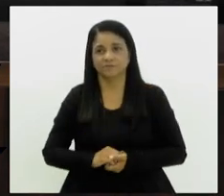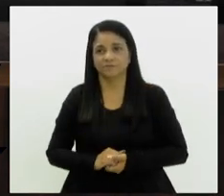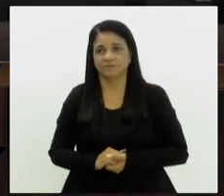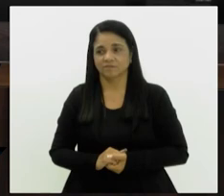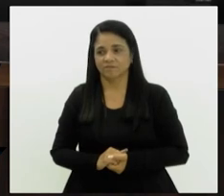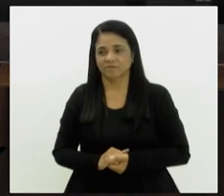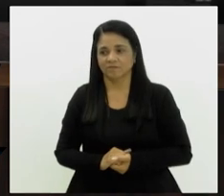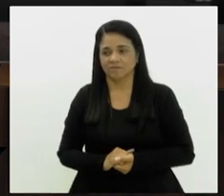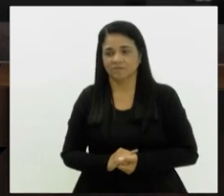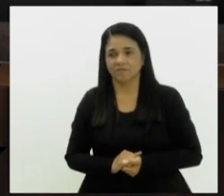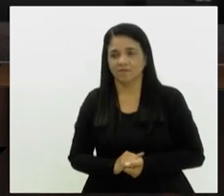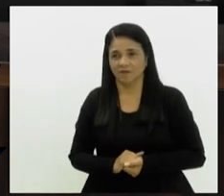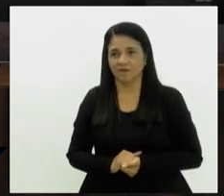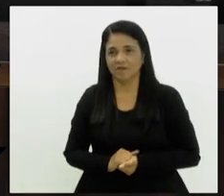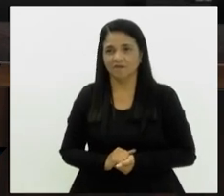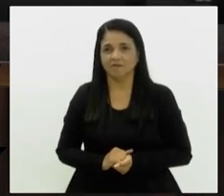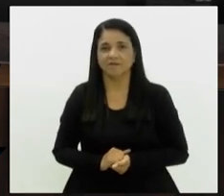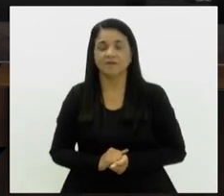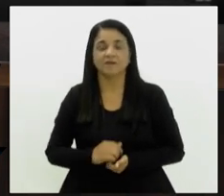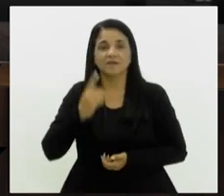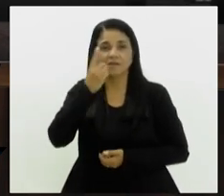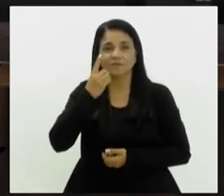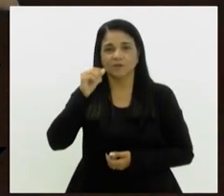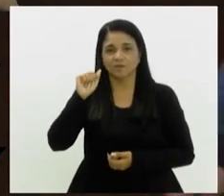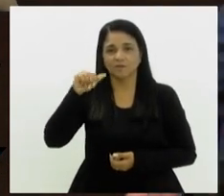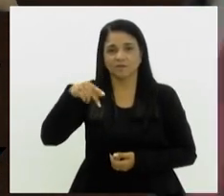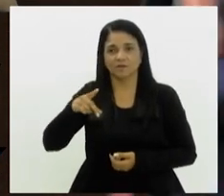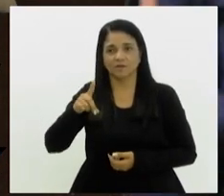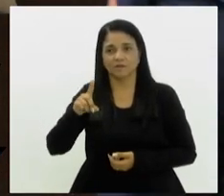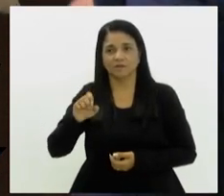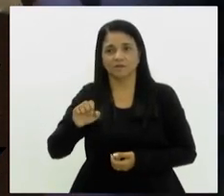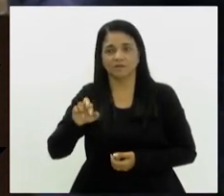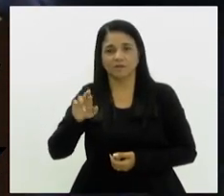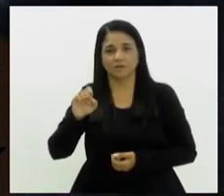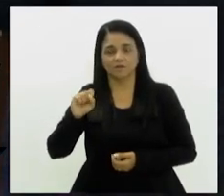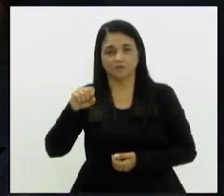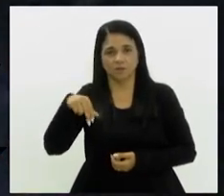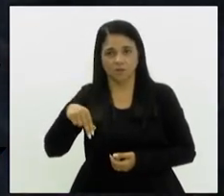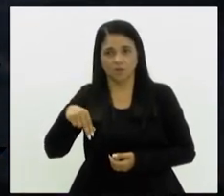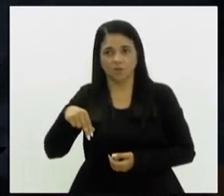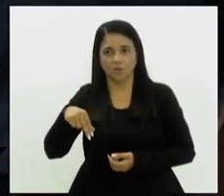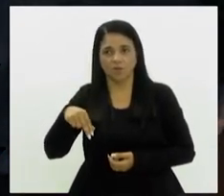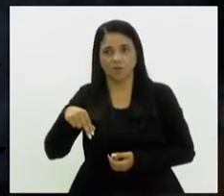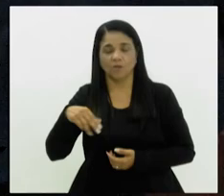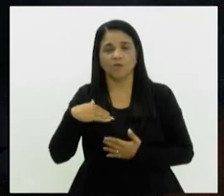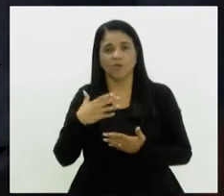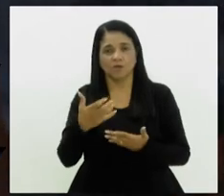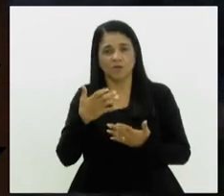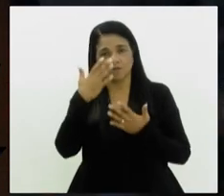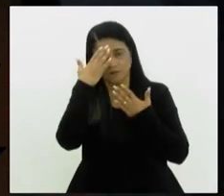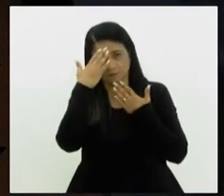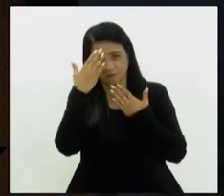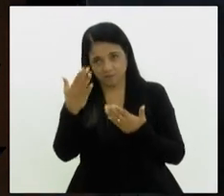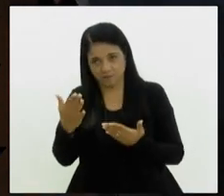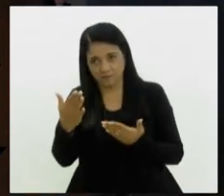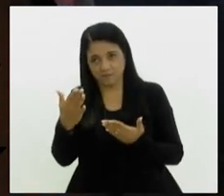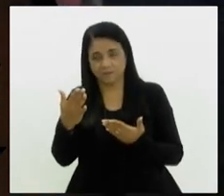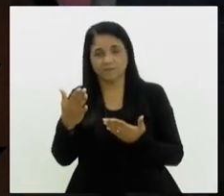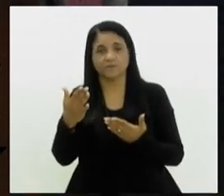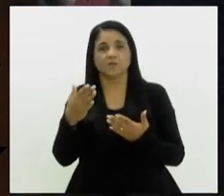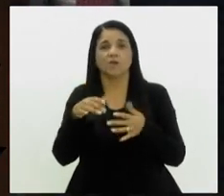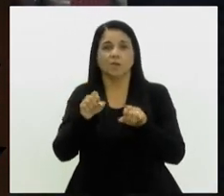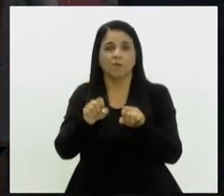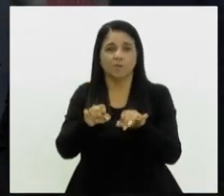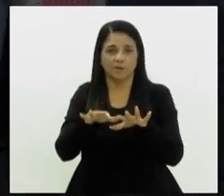Pois não, deputado Anderson Moraes. Senhora presidente, primeiro quero aqui agradecer a esse